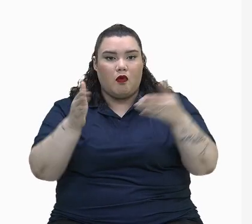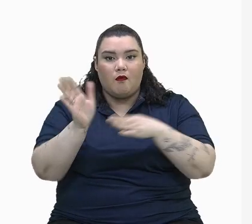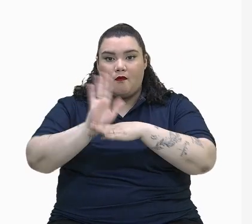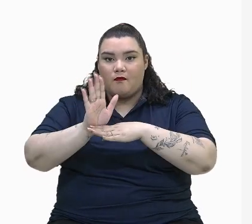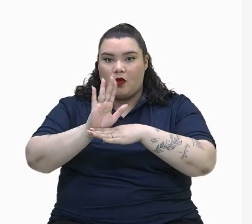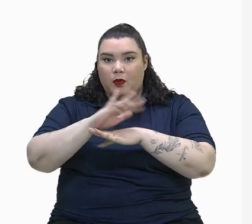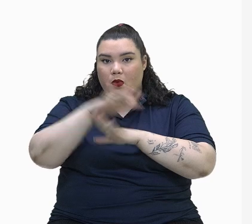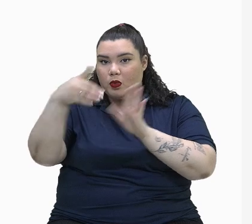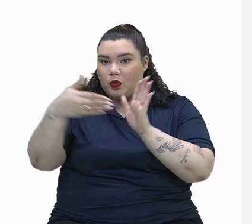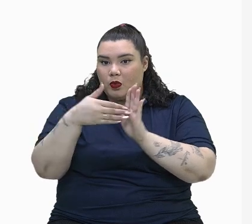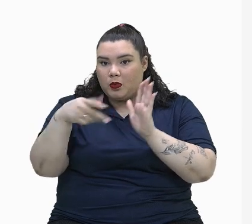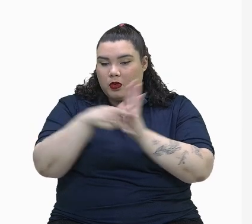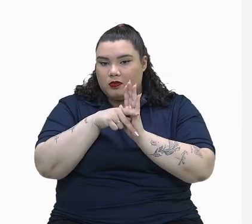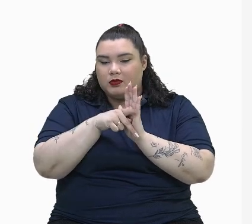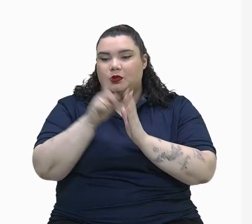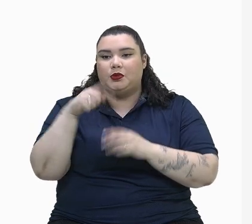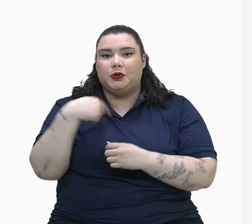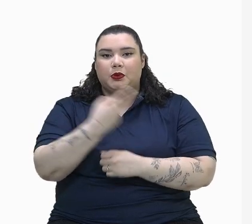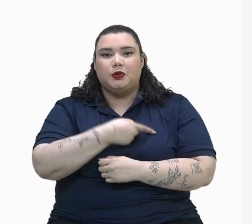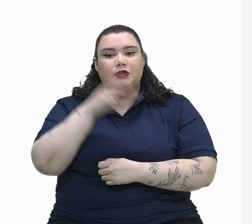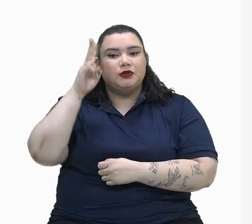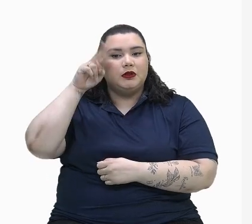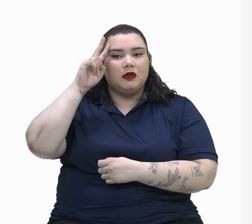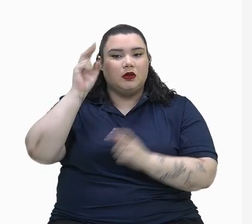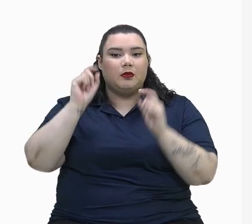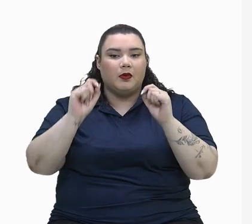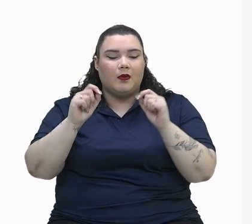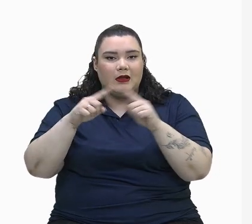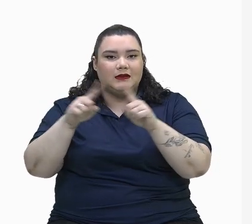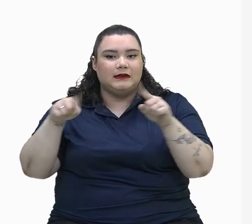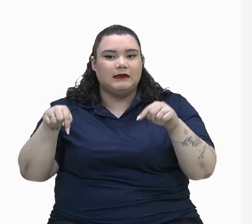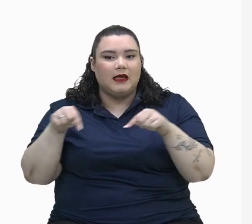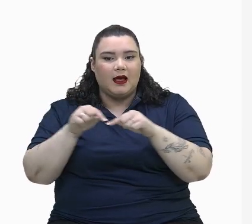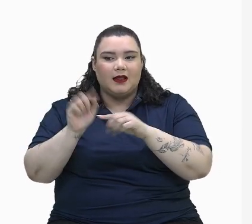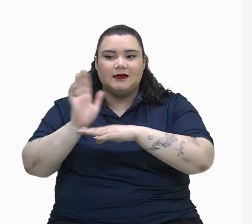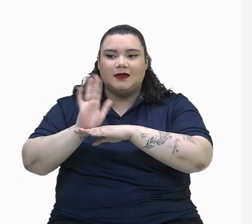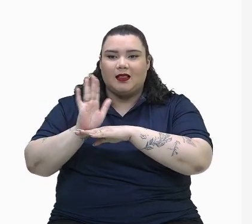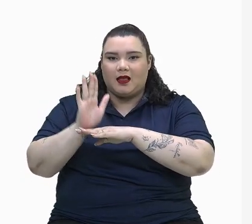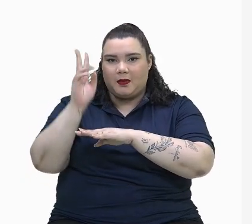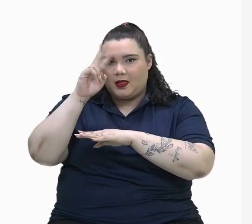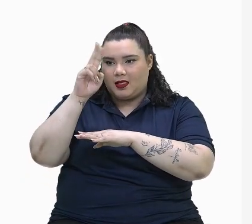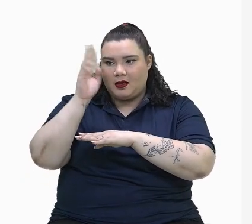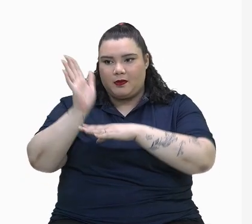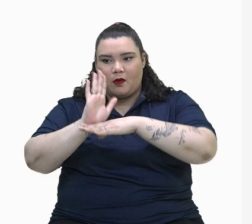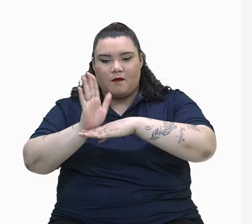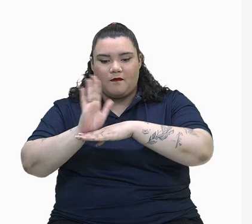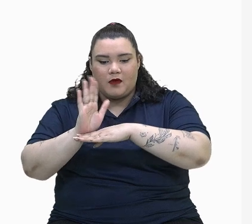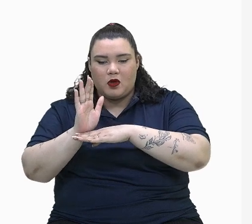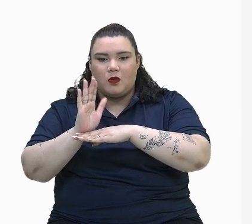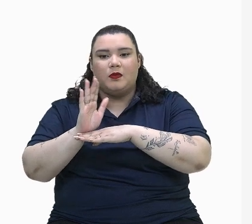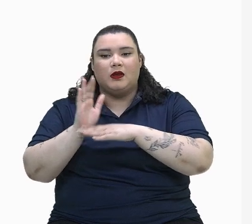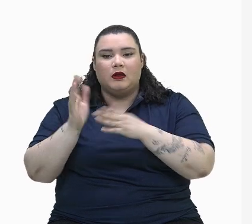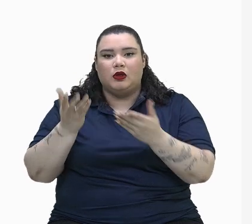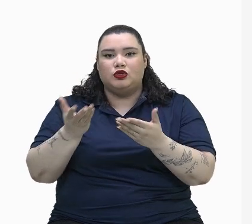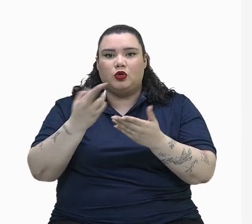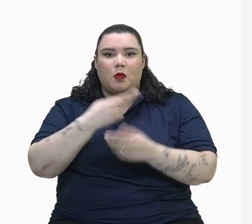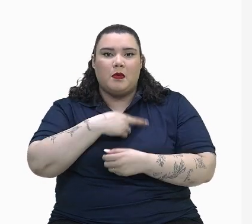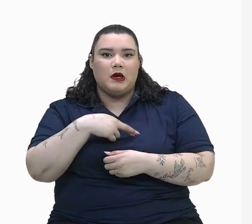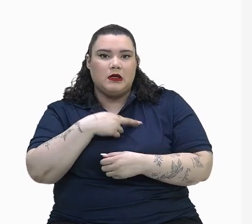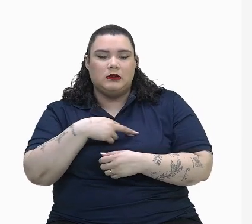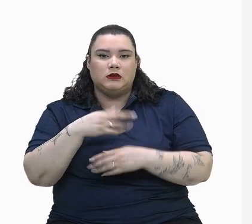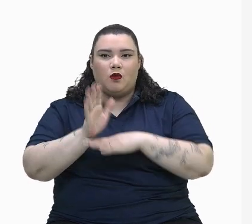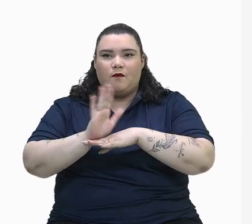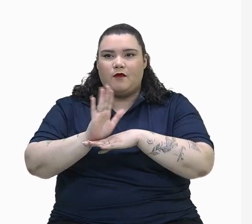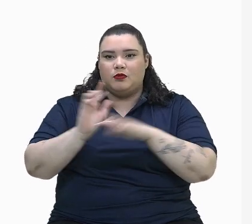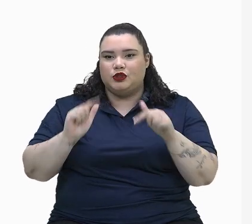cinematograficamente, nós logo nos remetemos àquela sala de cinema, um filme de ação, um filme de romance, um filme de